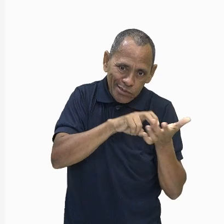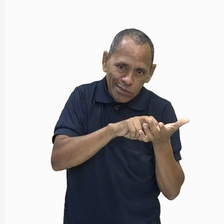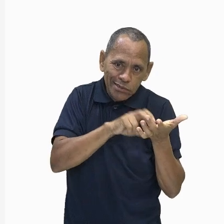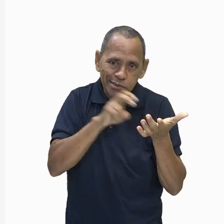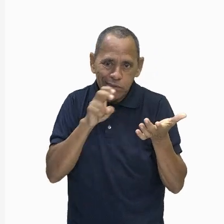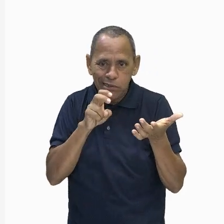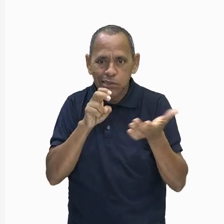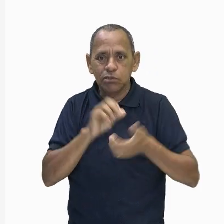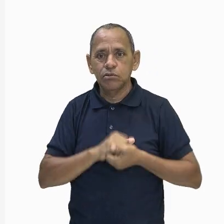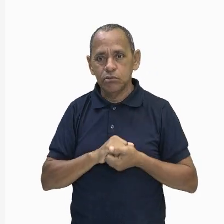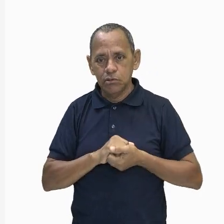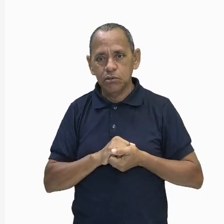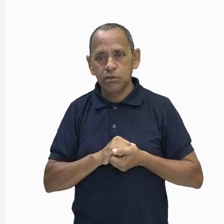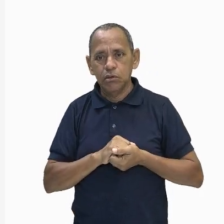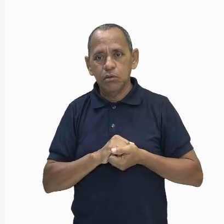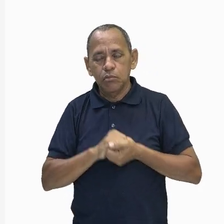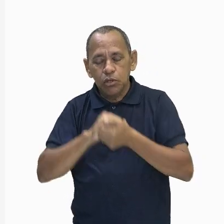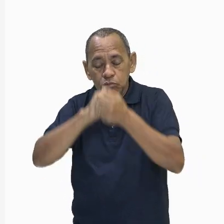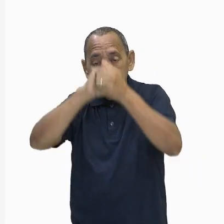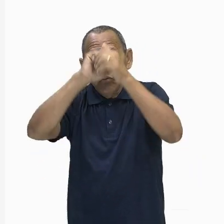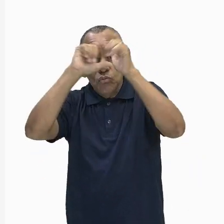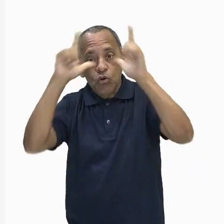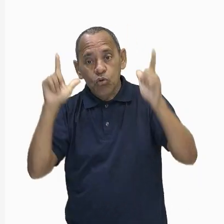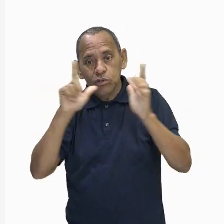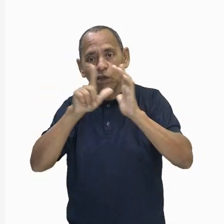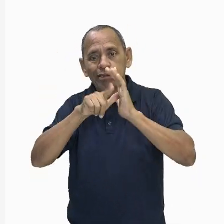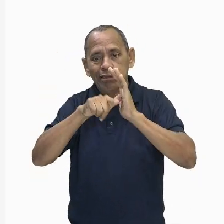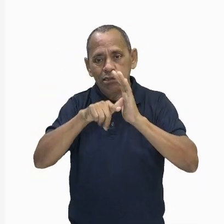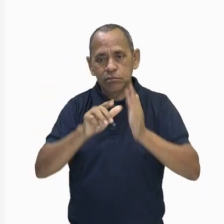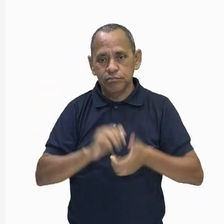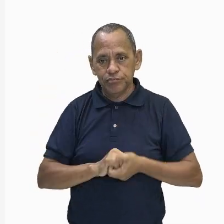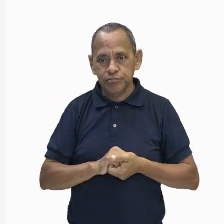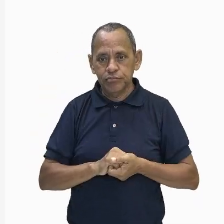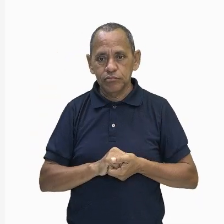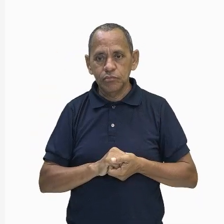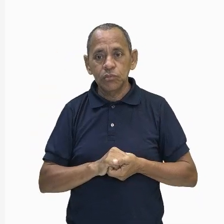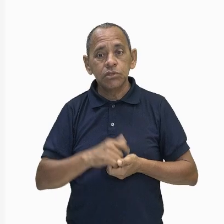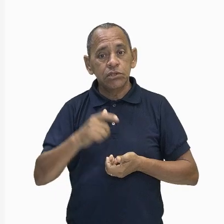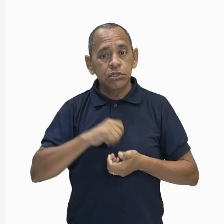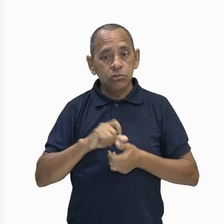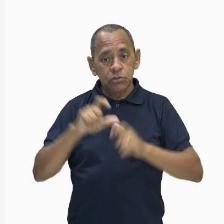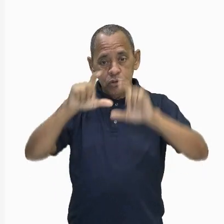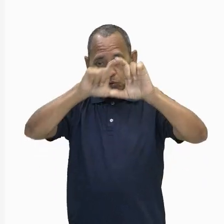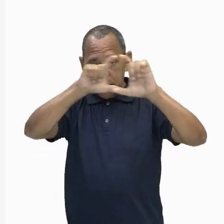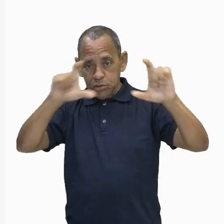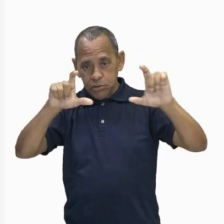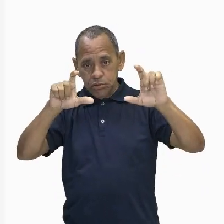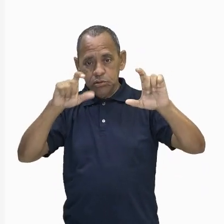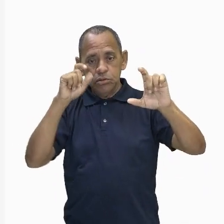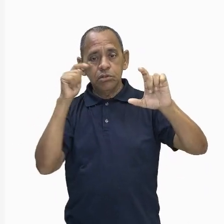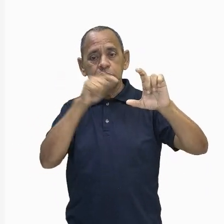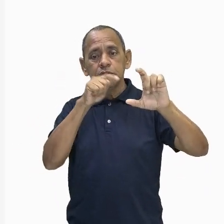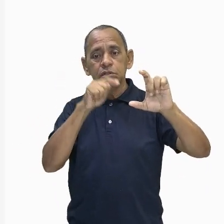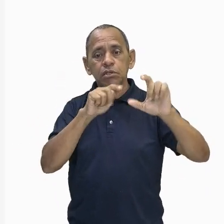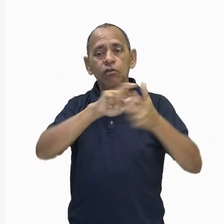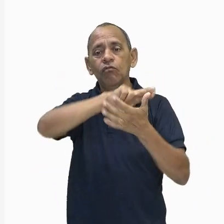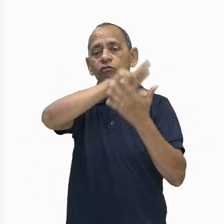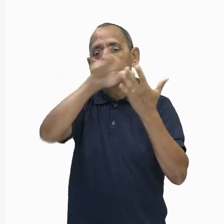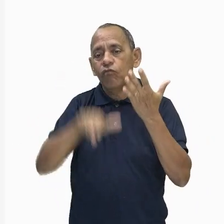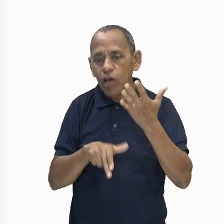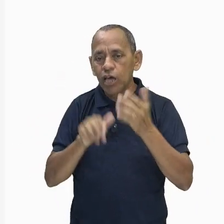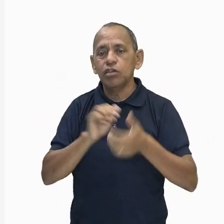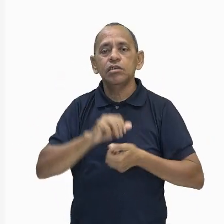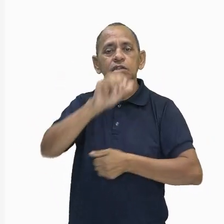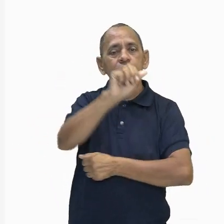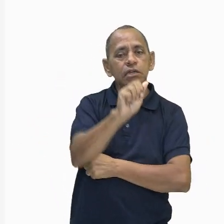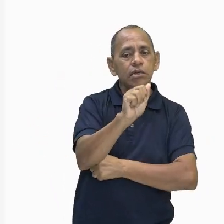não acordar atrasado. Ok? Então, nós temos essa oração e aqui nós temos diversos advérbios